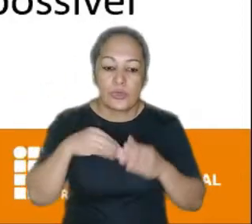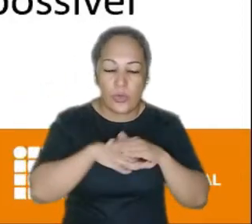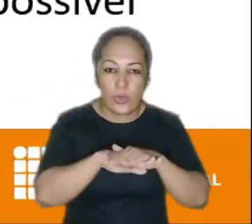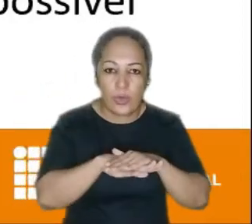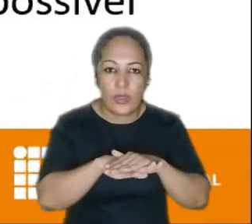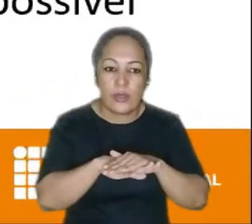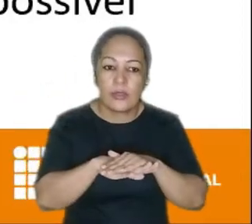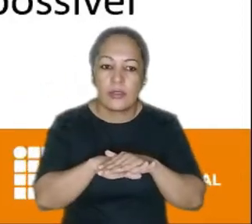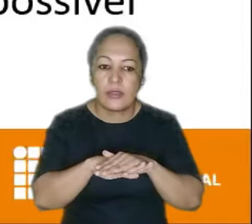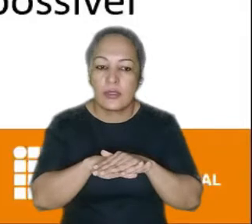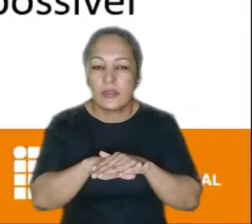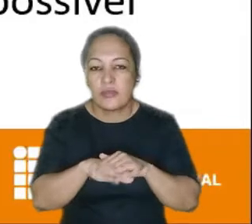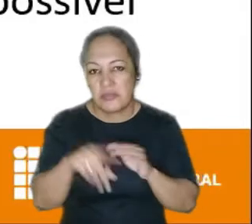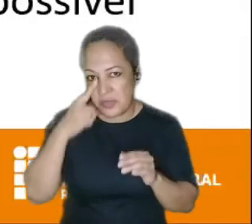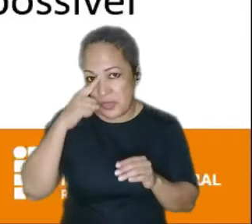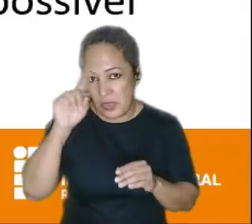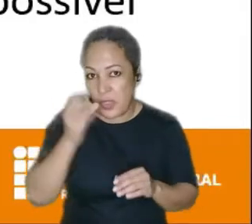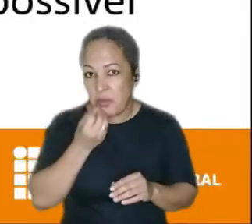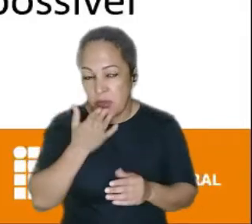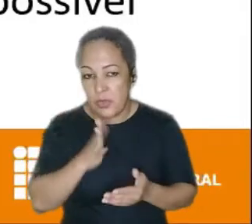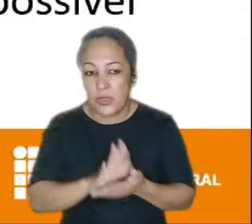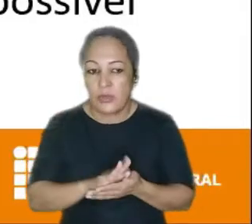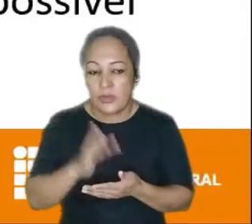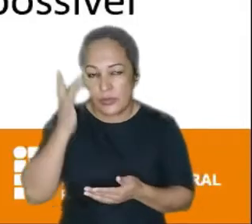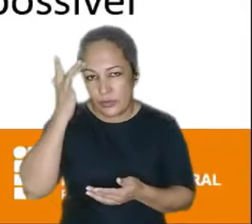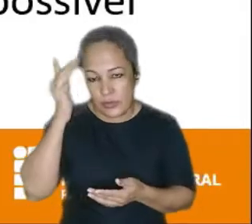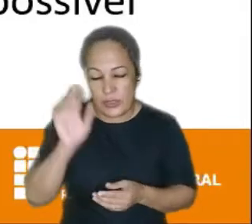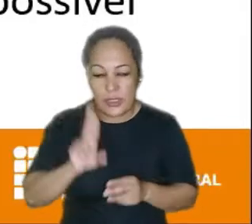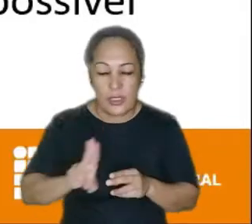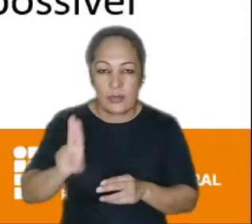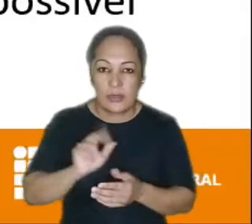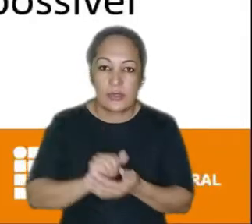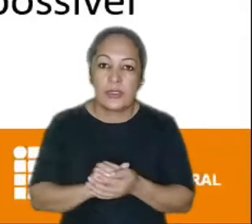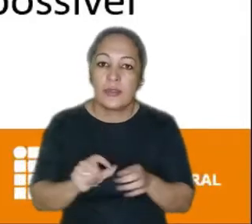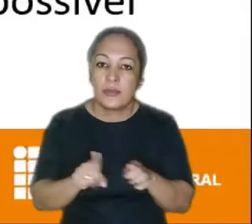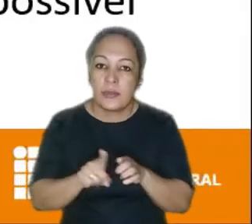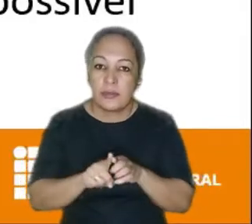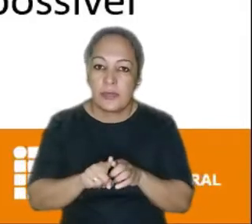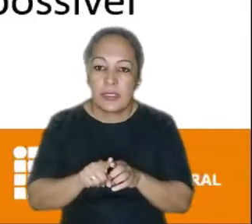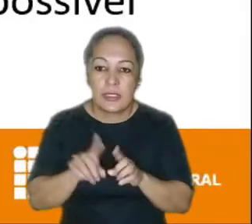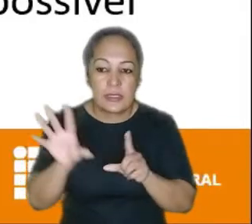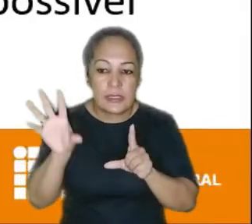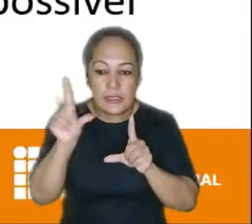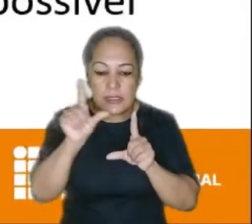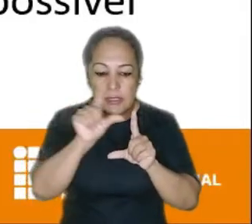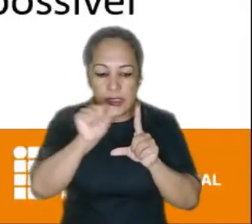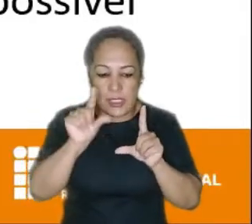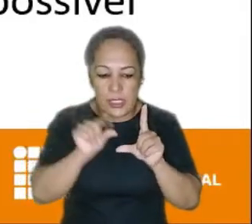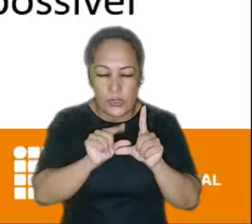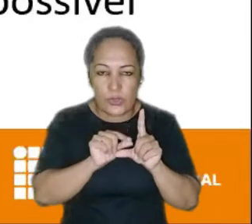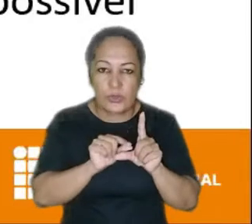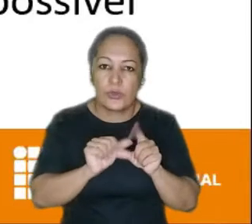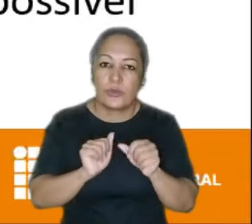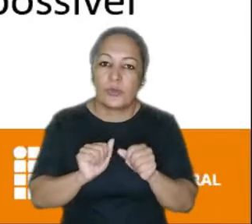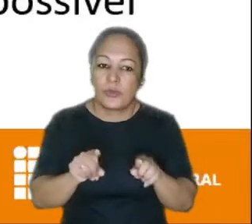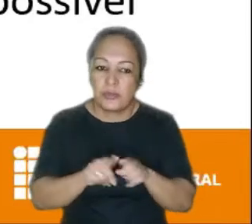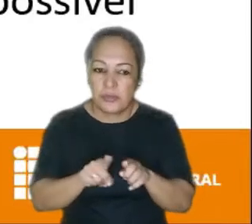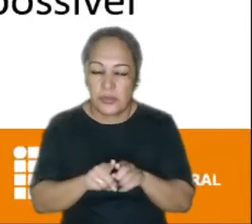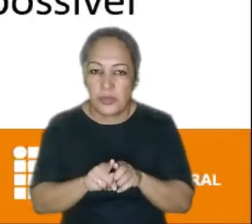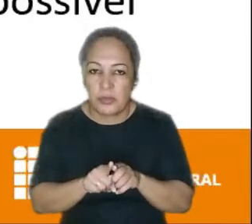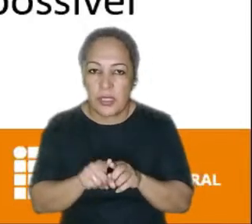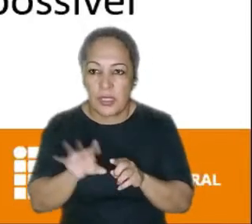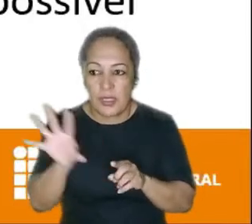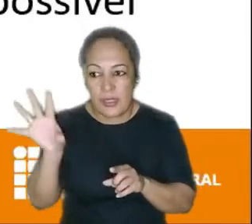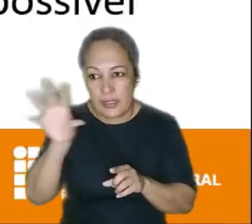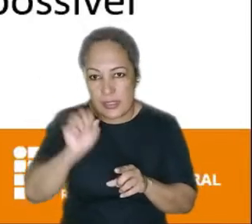ideia bem básica de backup, para quem não sabe. Tá? E é o SGBD que faz esse tipo de backup. E ele faz o backup, ou seja, ele salva a cópia dos arquivos